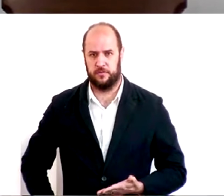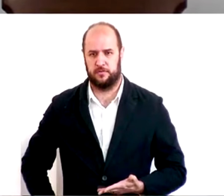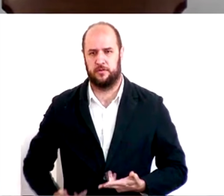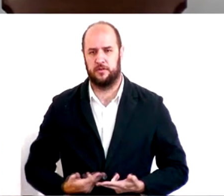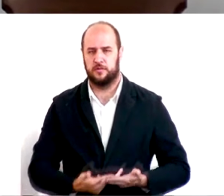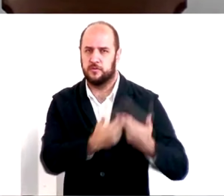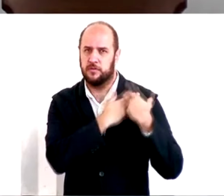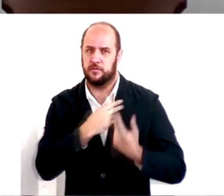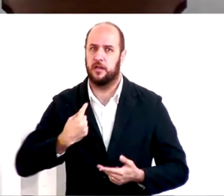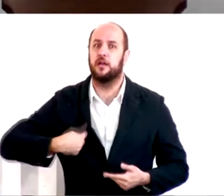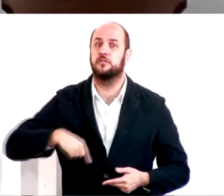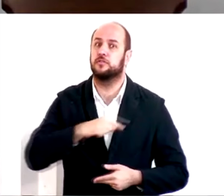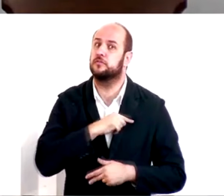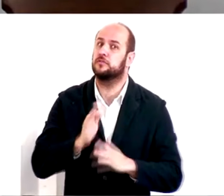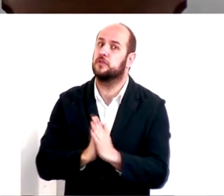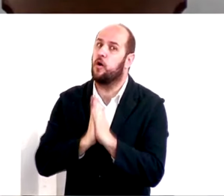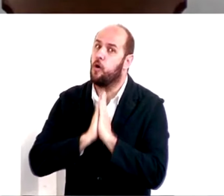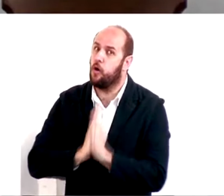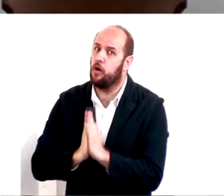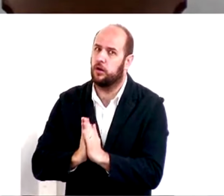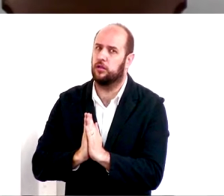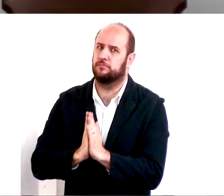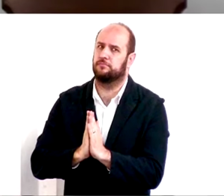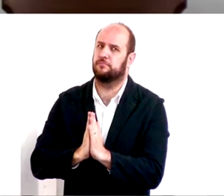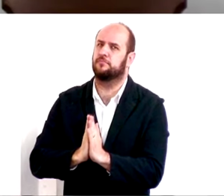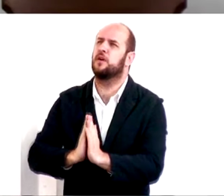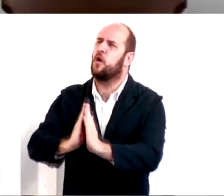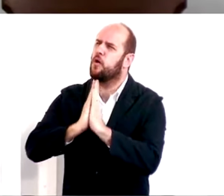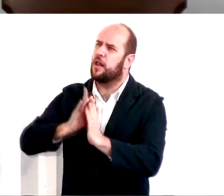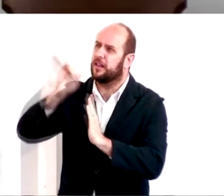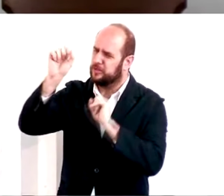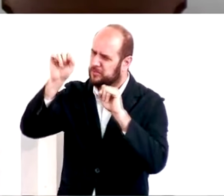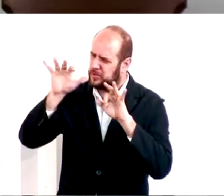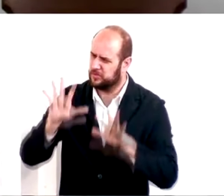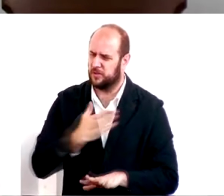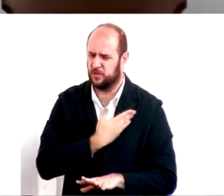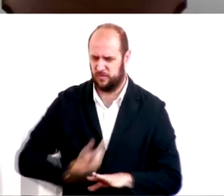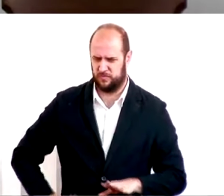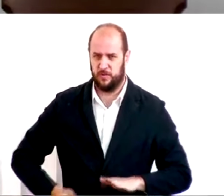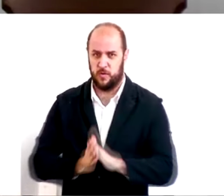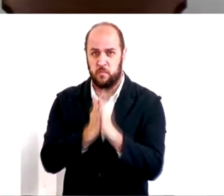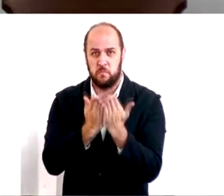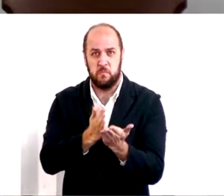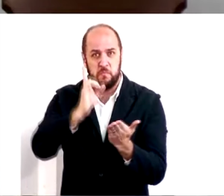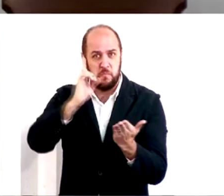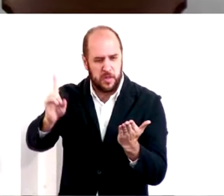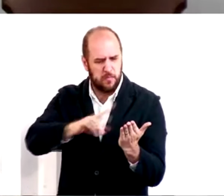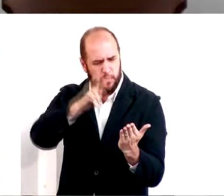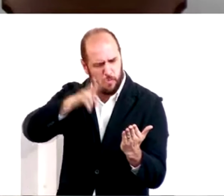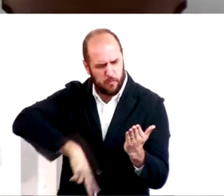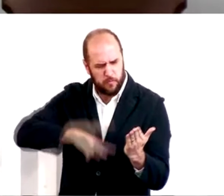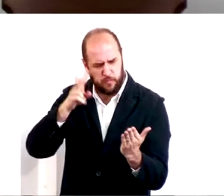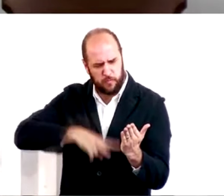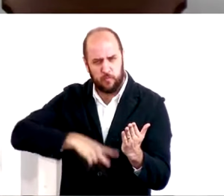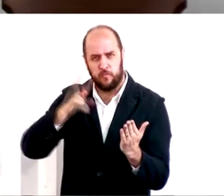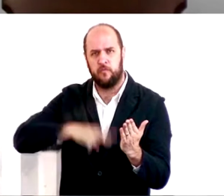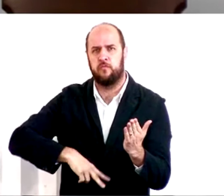é orar por eles. E então, com a Bíblia aberta, numa atitude de